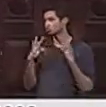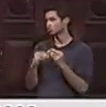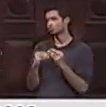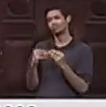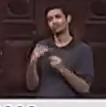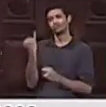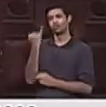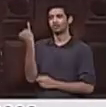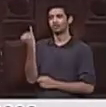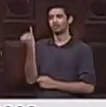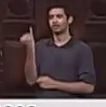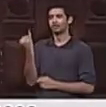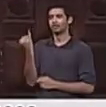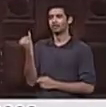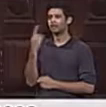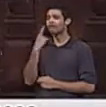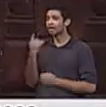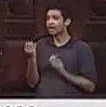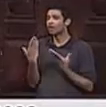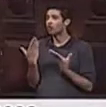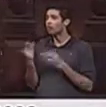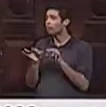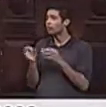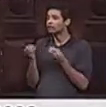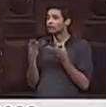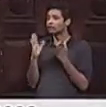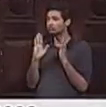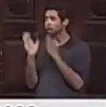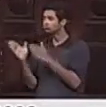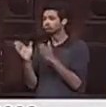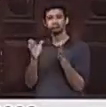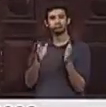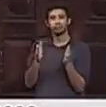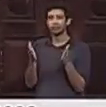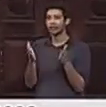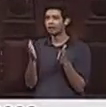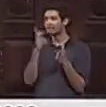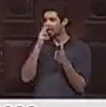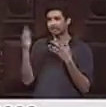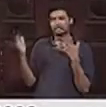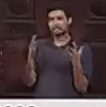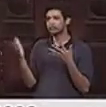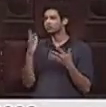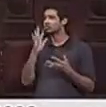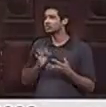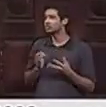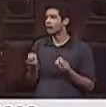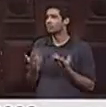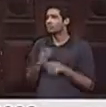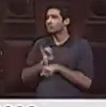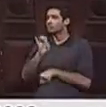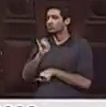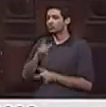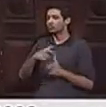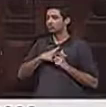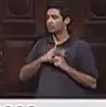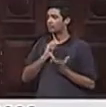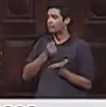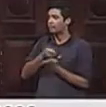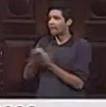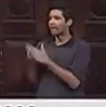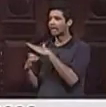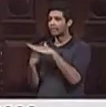bom dimensionamento do que representa a dívida que o Estado tem para com as empresas do setor que